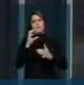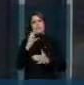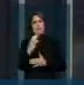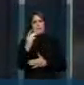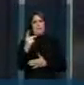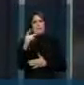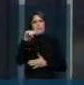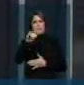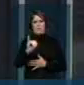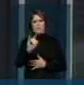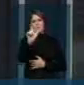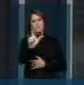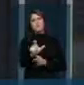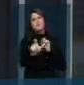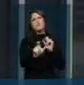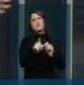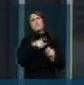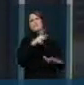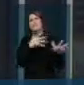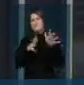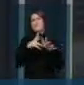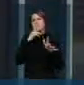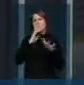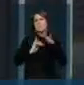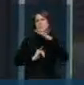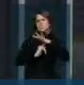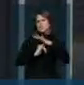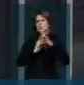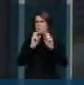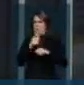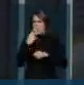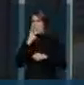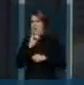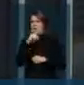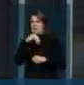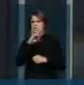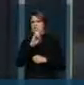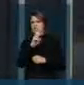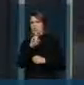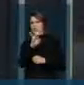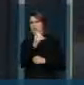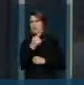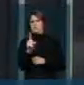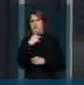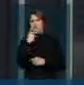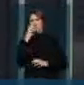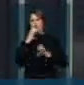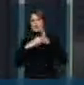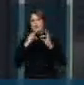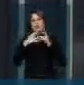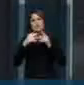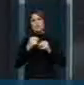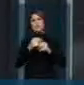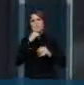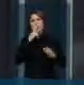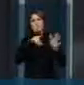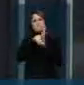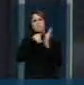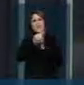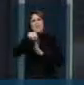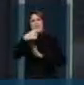como uma possível instituição, se é que assim podemos chamar o órgão de comunicação, a ser inquirida depois